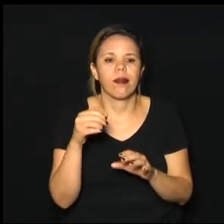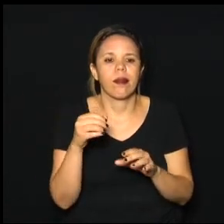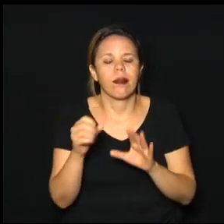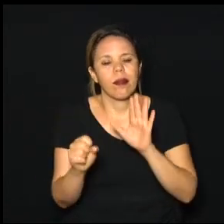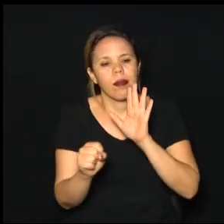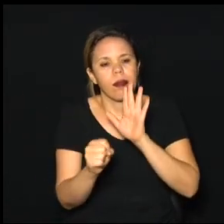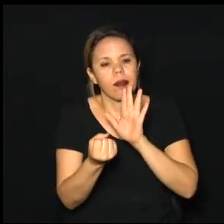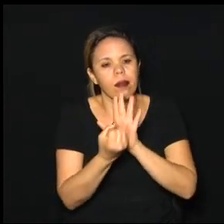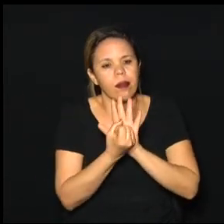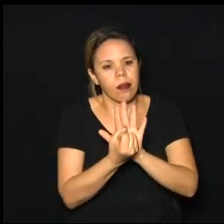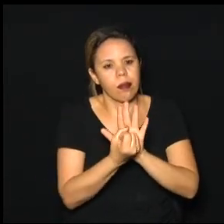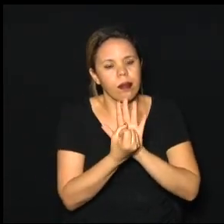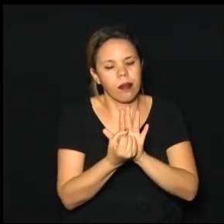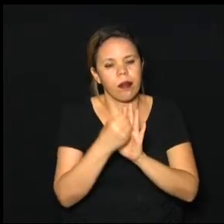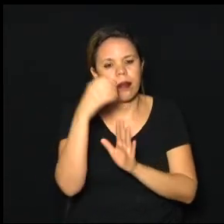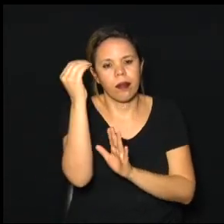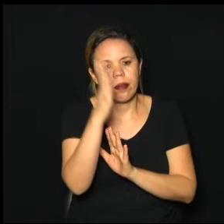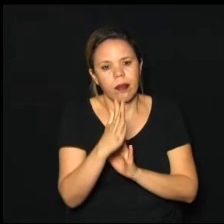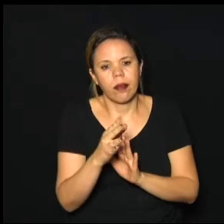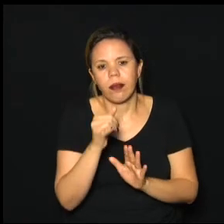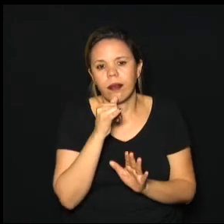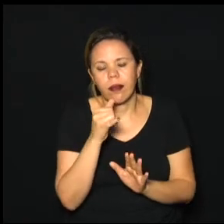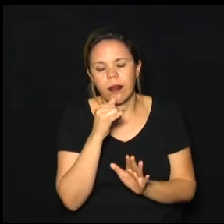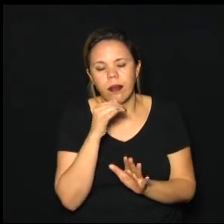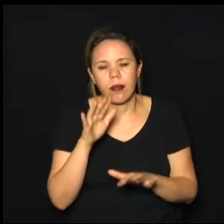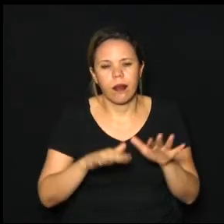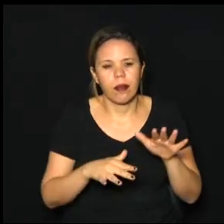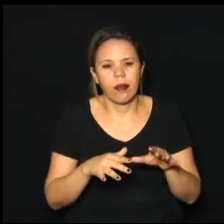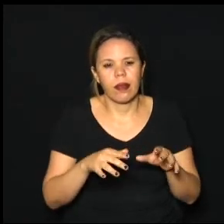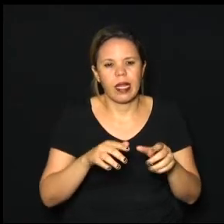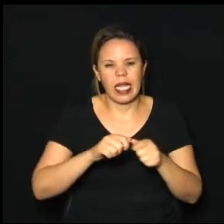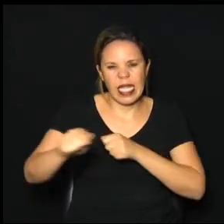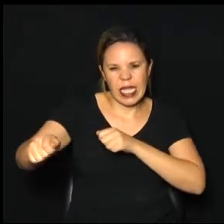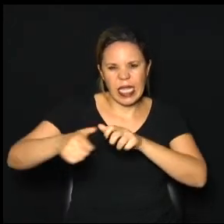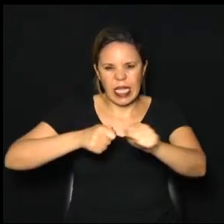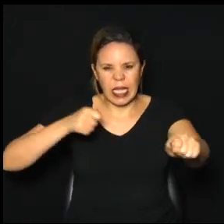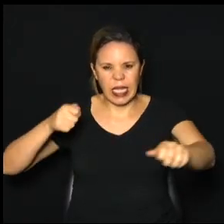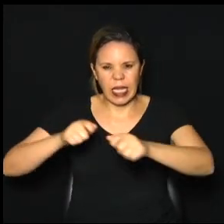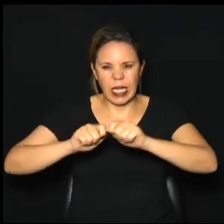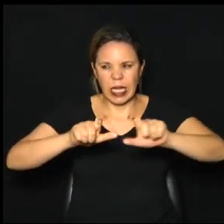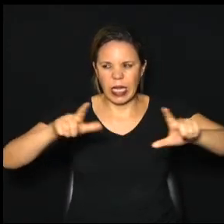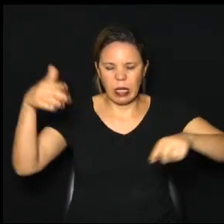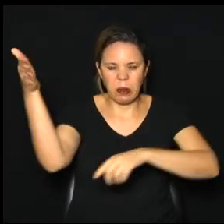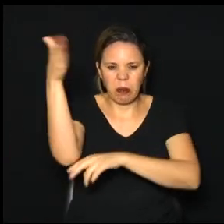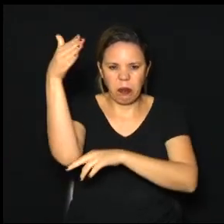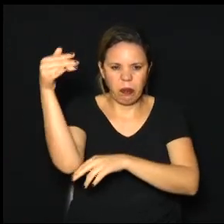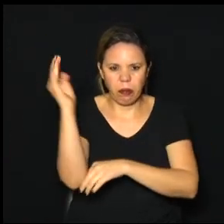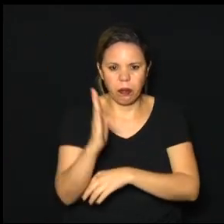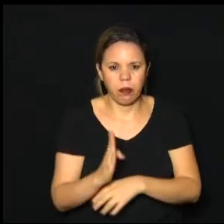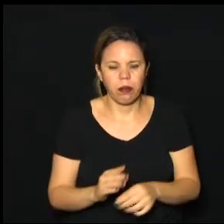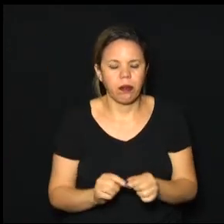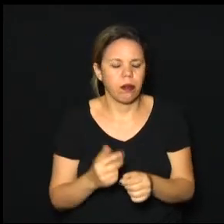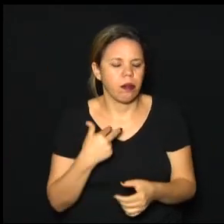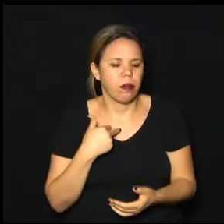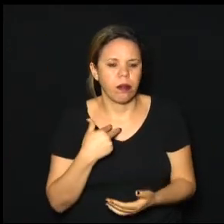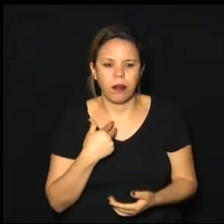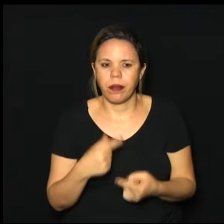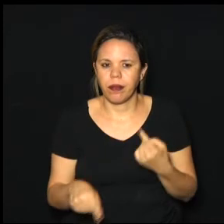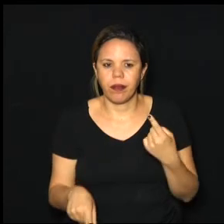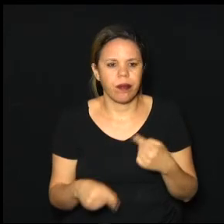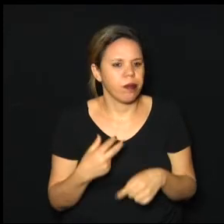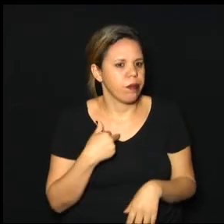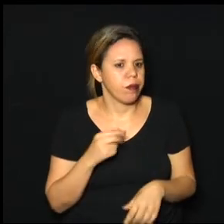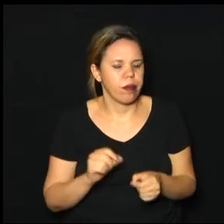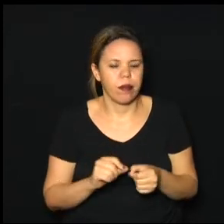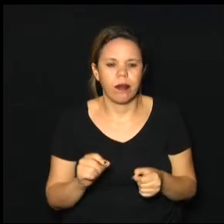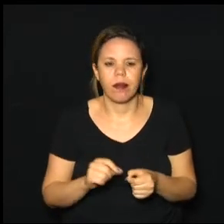Não é? A gente vê, às vezes, propaganda eleitoral rasgando bandeira do Brasil e símbolos. Não é? Esse tipo de propaganda também é proibida,